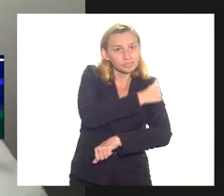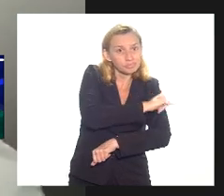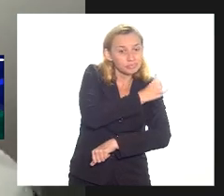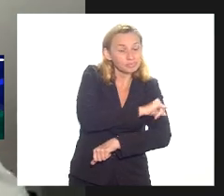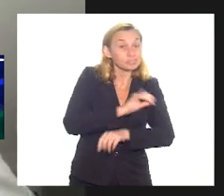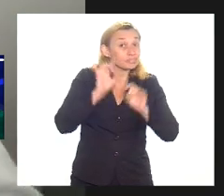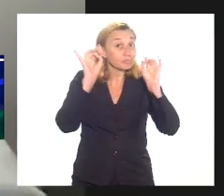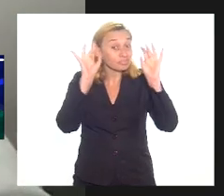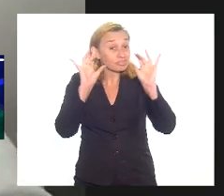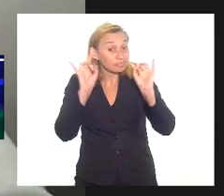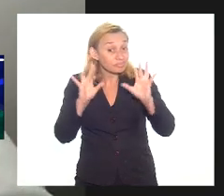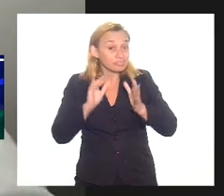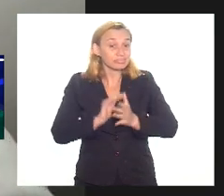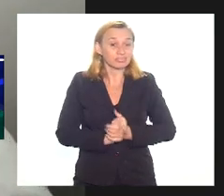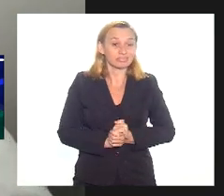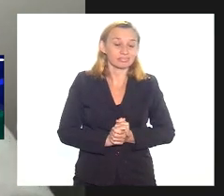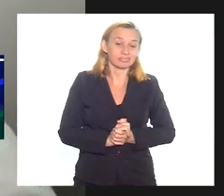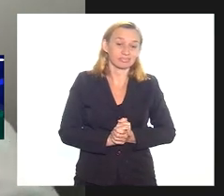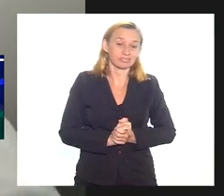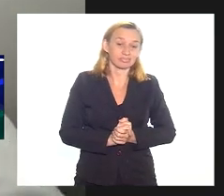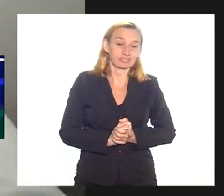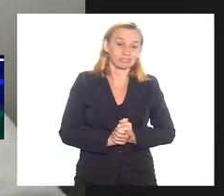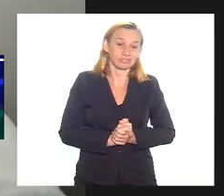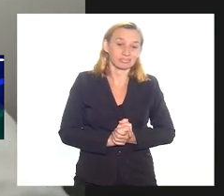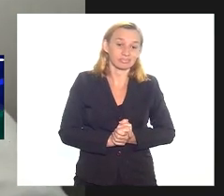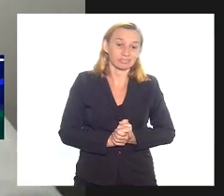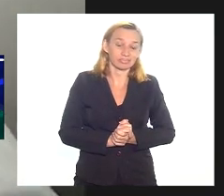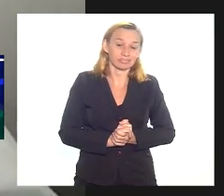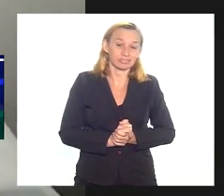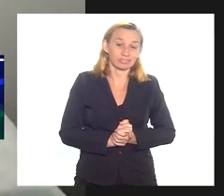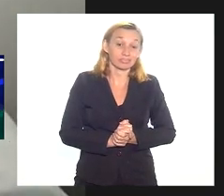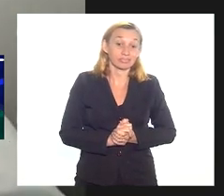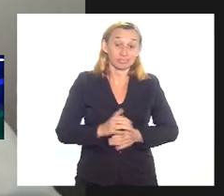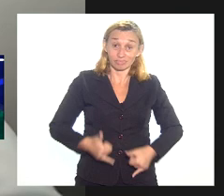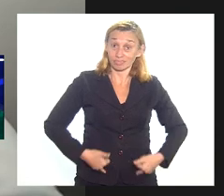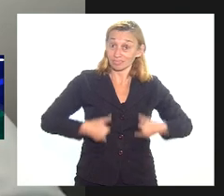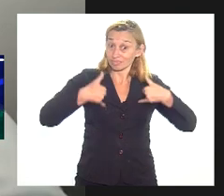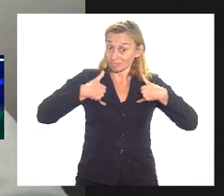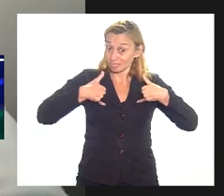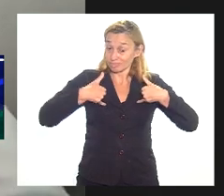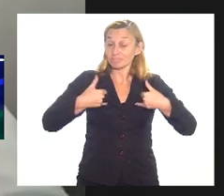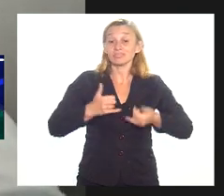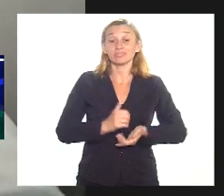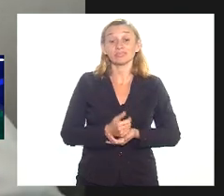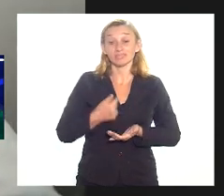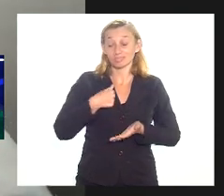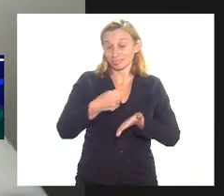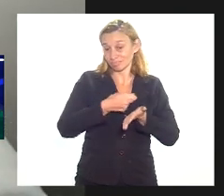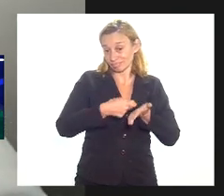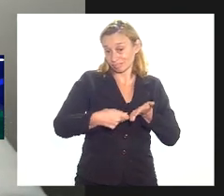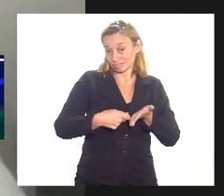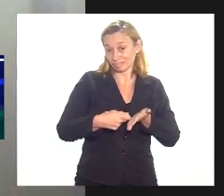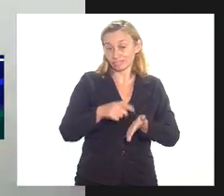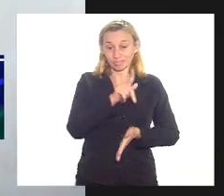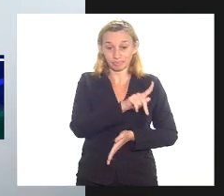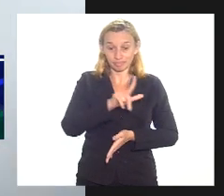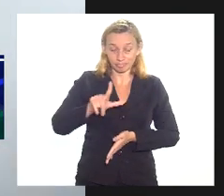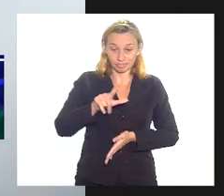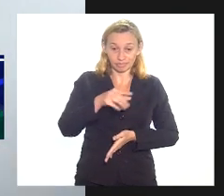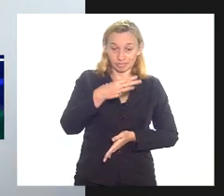em especial esse que, com muito orgulho, sou coautora, o PL